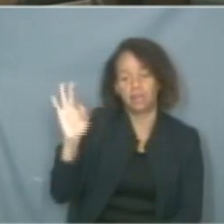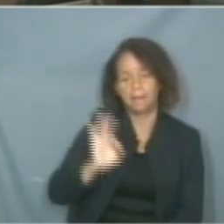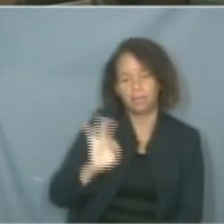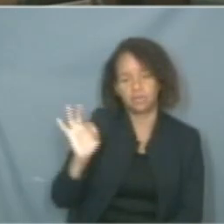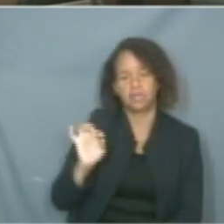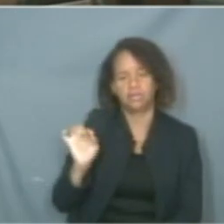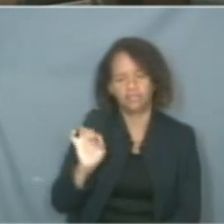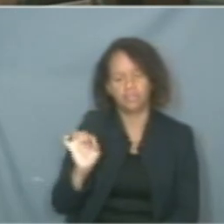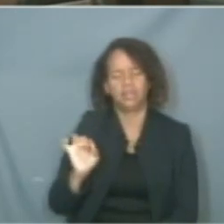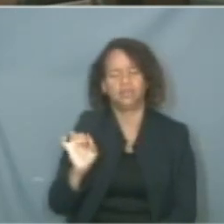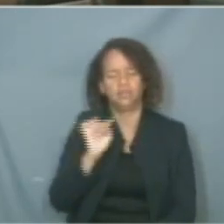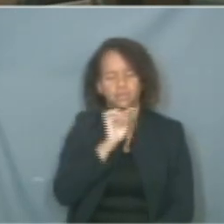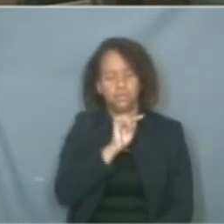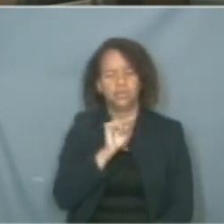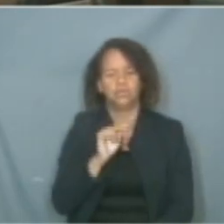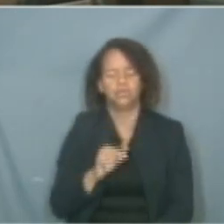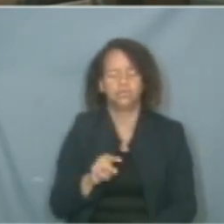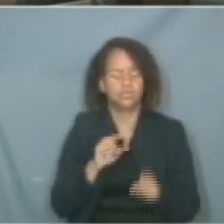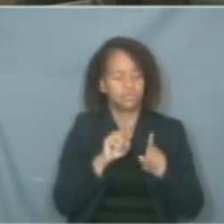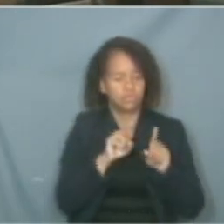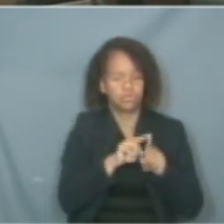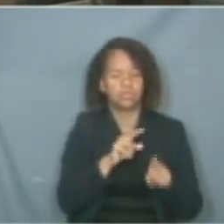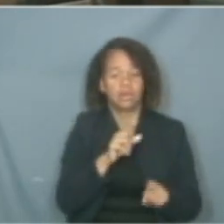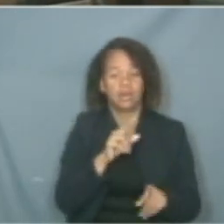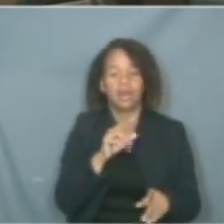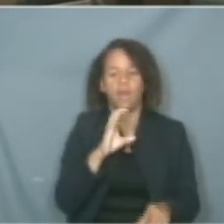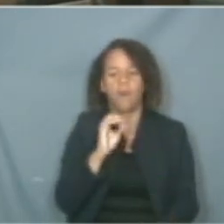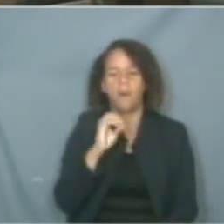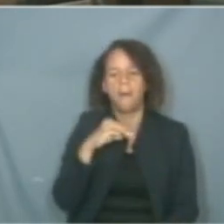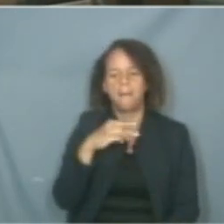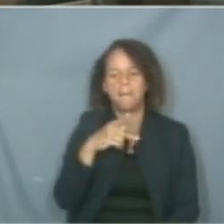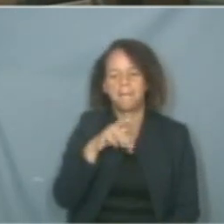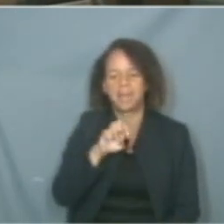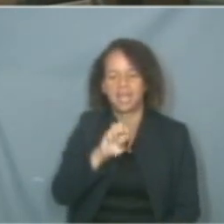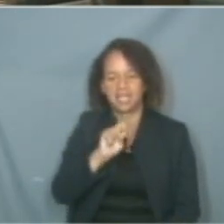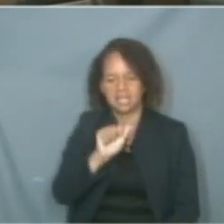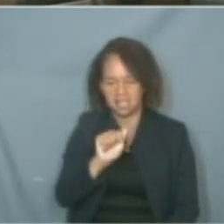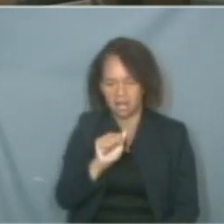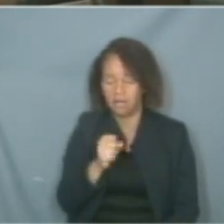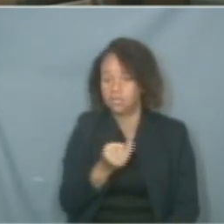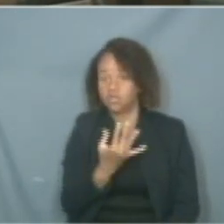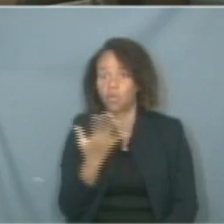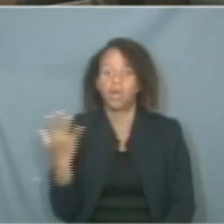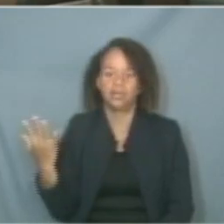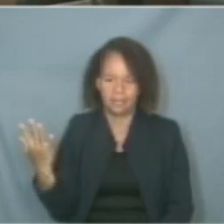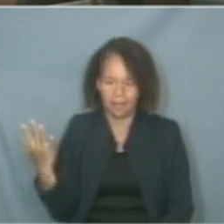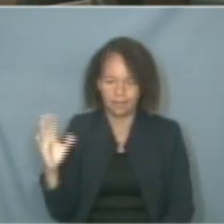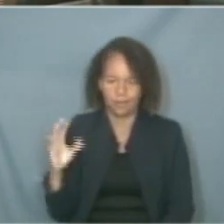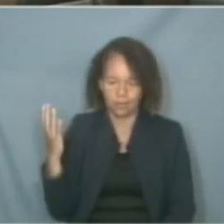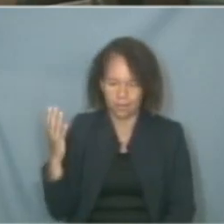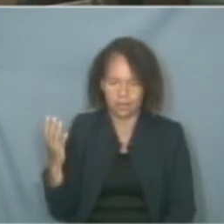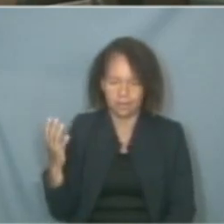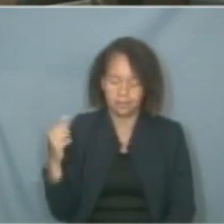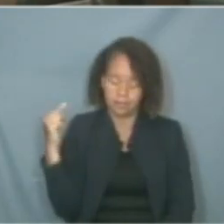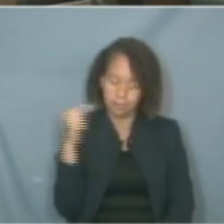sido feito por intervenção da Compesa. Veja a quantidade que isso acontece.